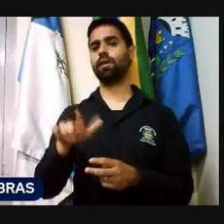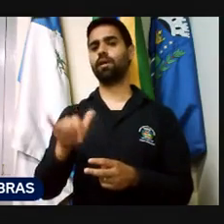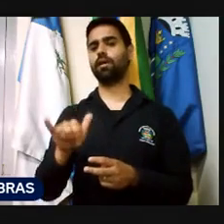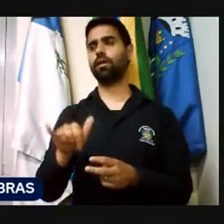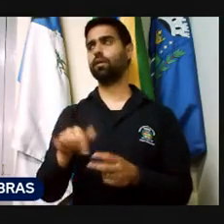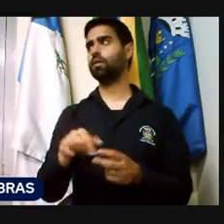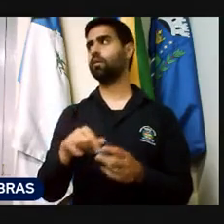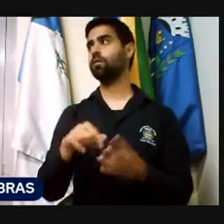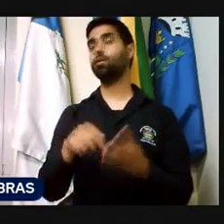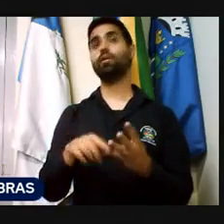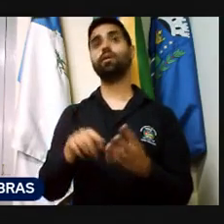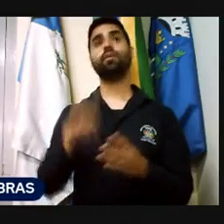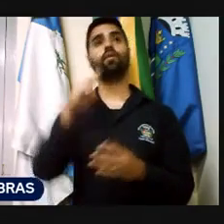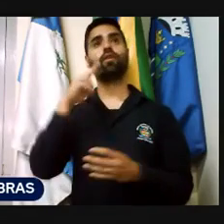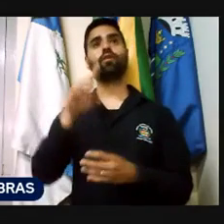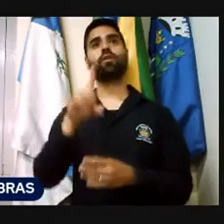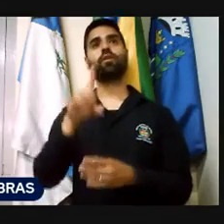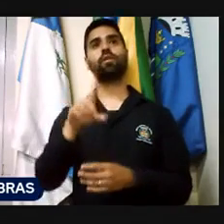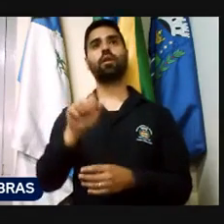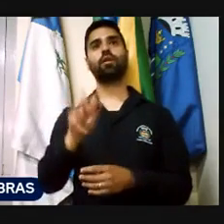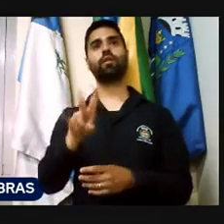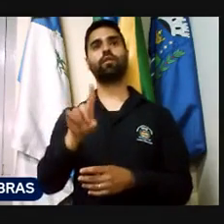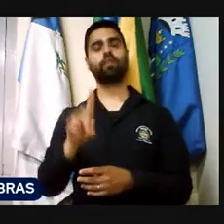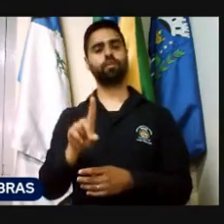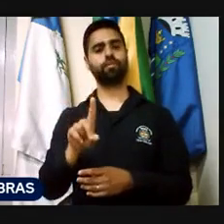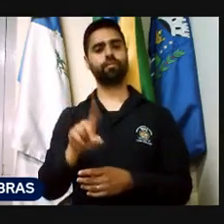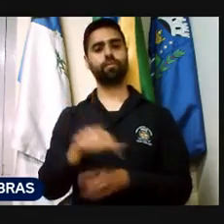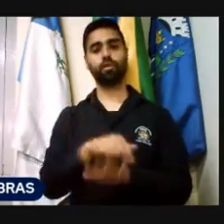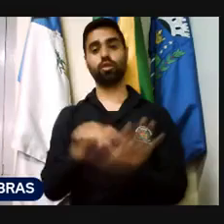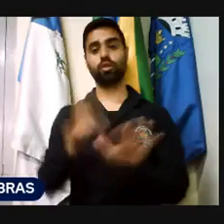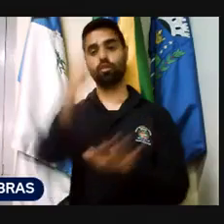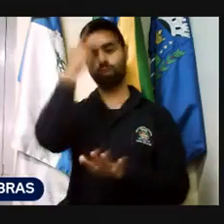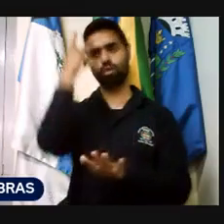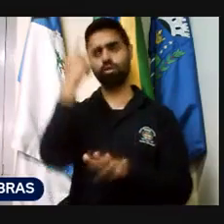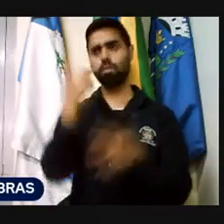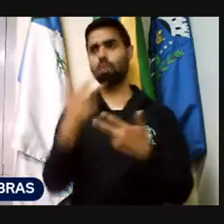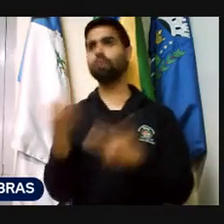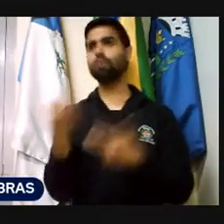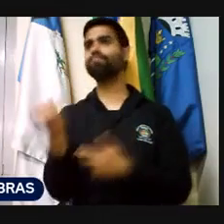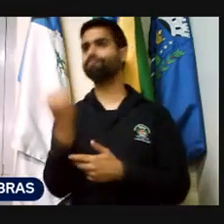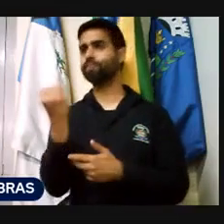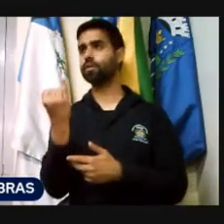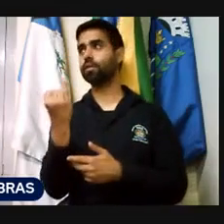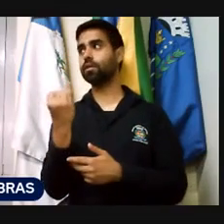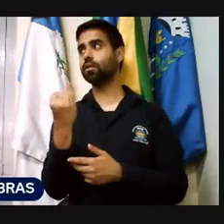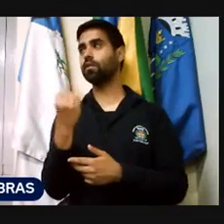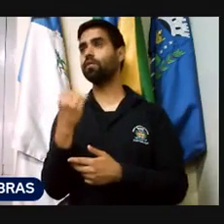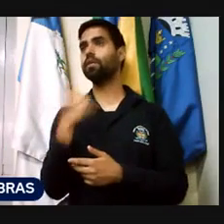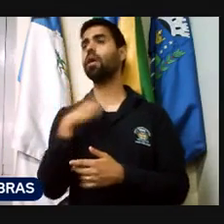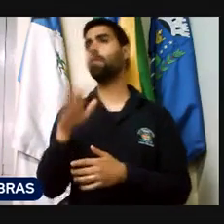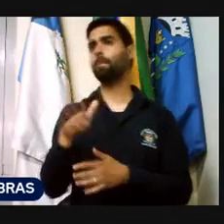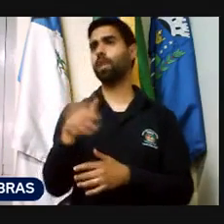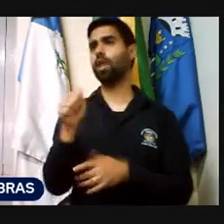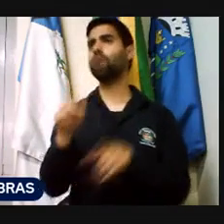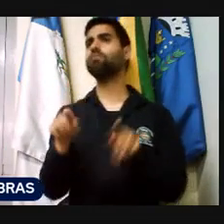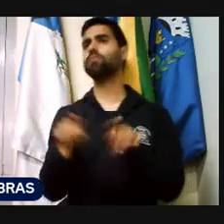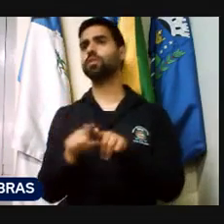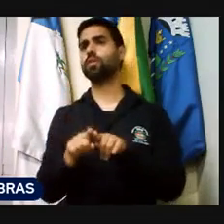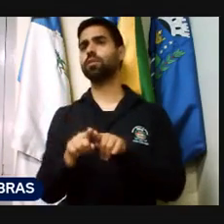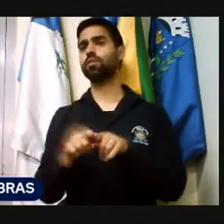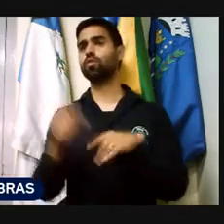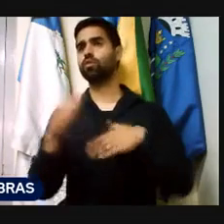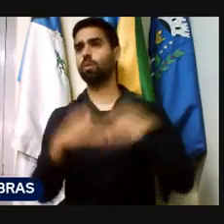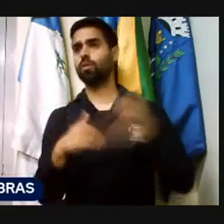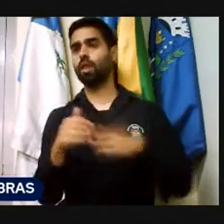outro servidor é o vereador David Nogueira. Isso é muito importante para nós. Nós teremos qualidade de servidor,